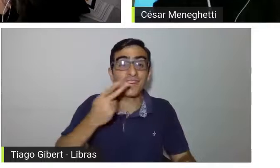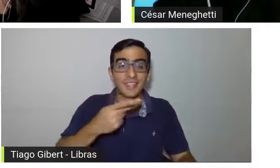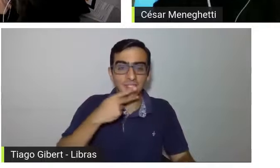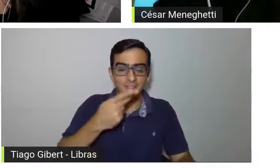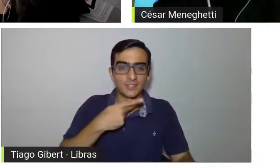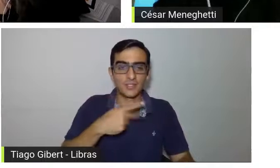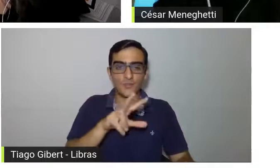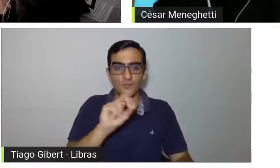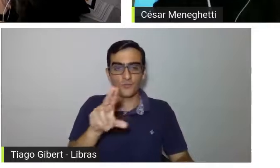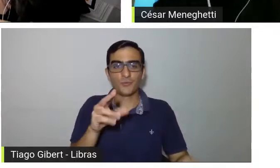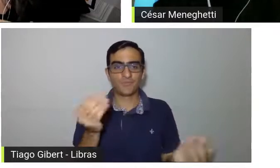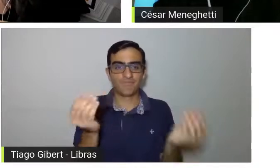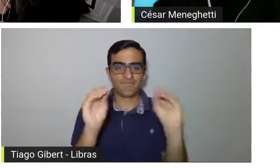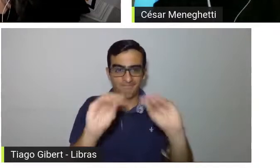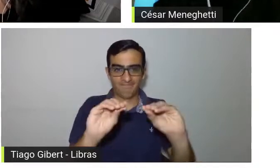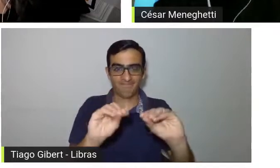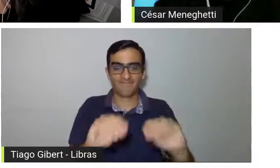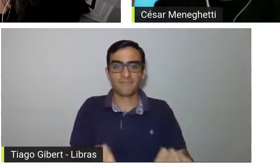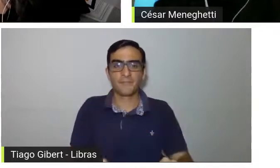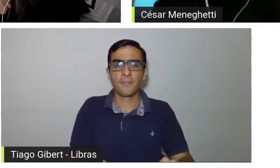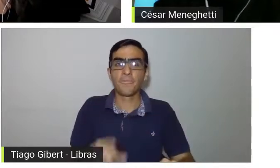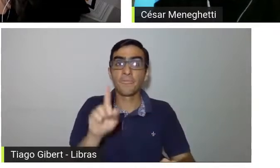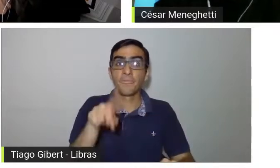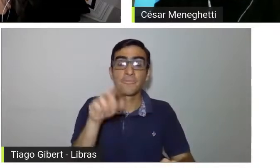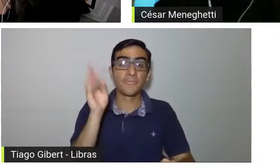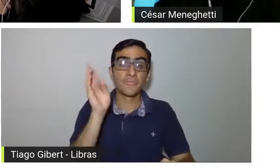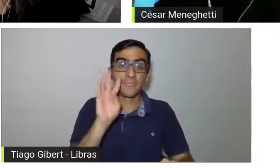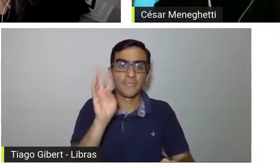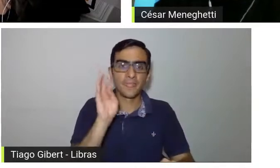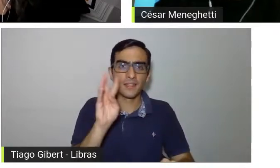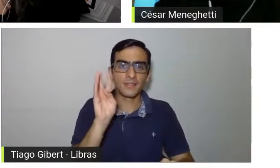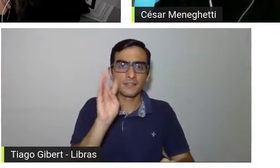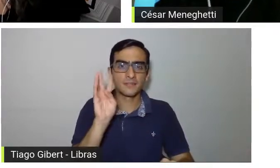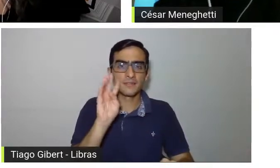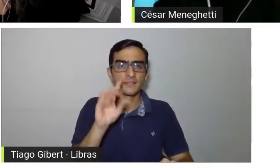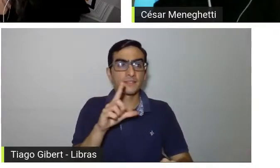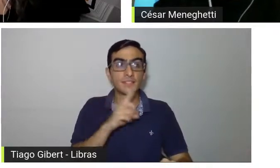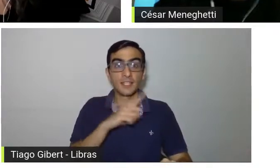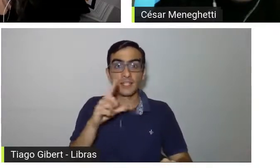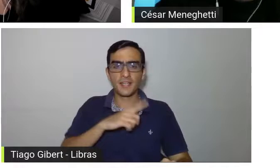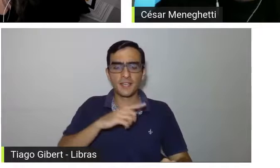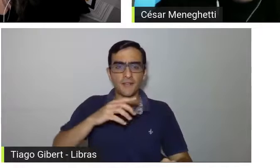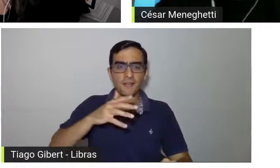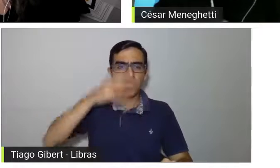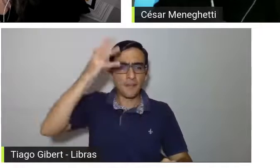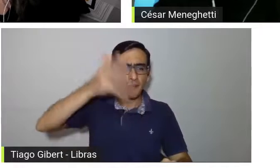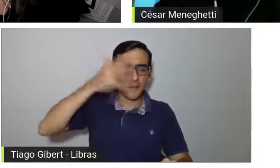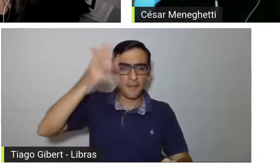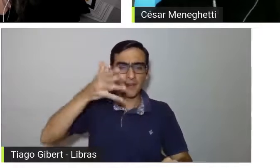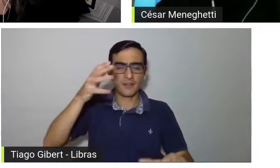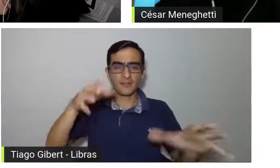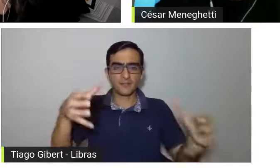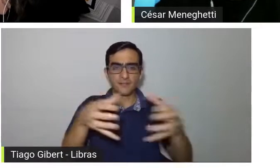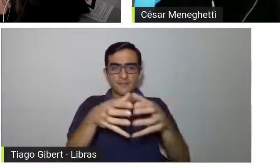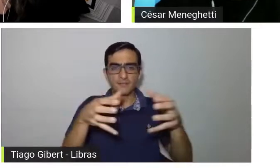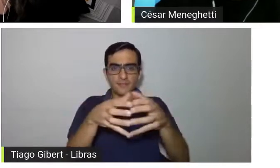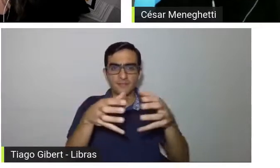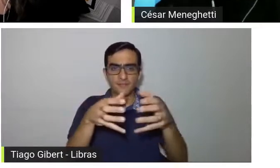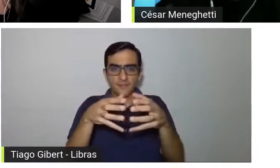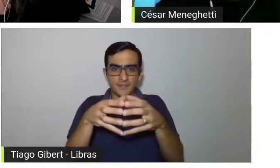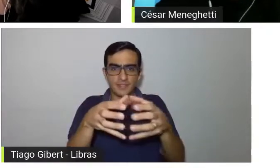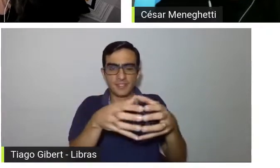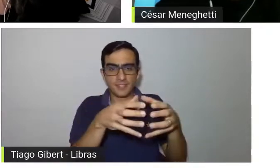Então, demais. E foi muito legal hoje, teve uma cerimônia na aula magna